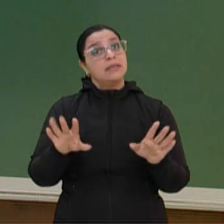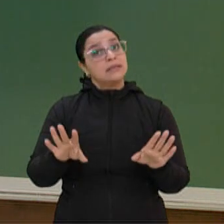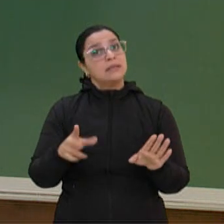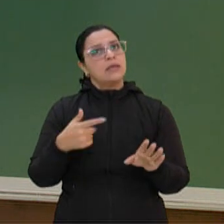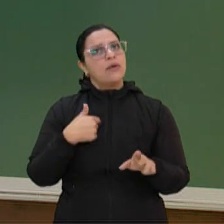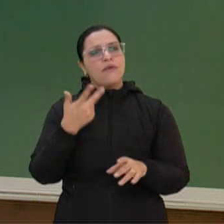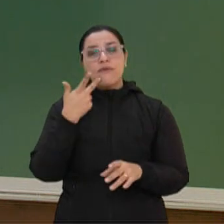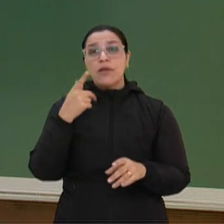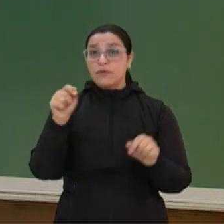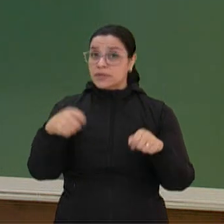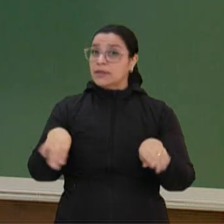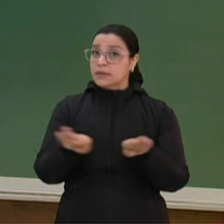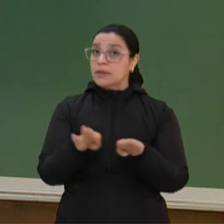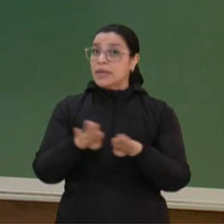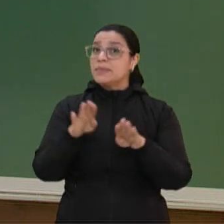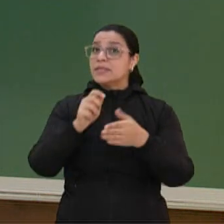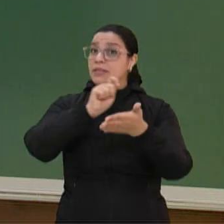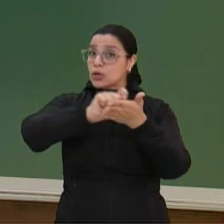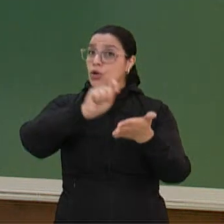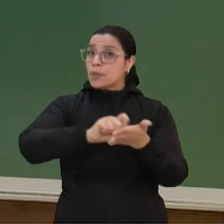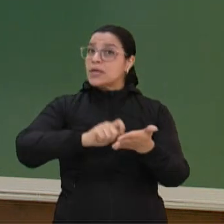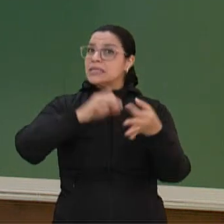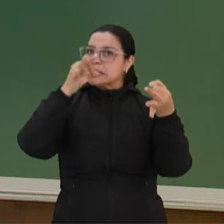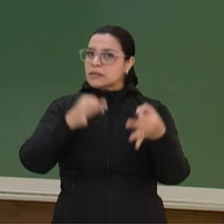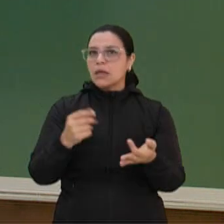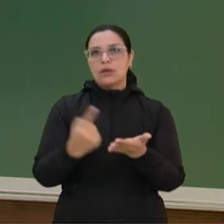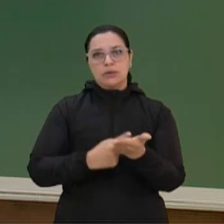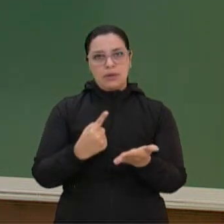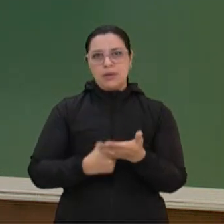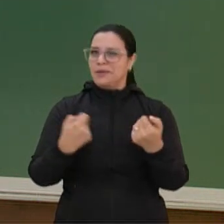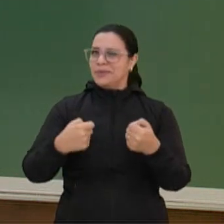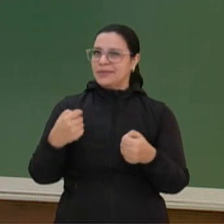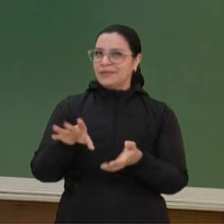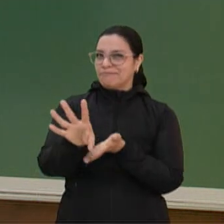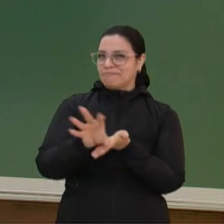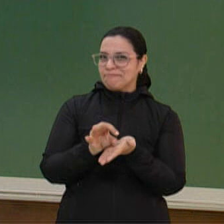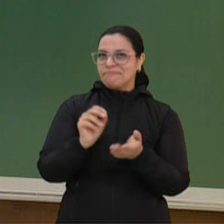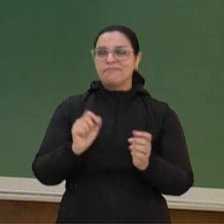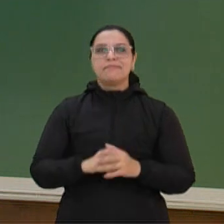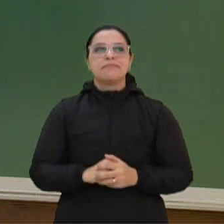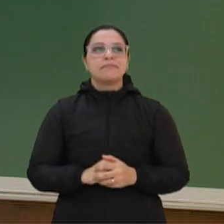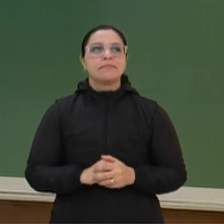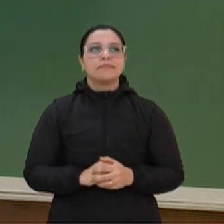eu faço a questão que você faça a anotação certa no seu caderno.